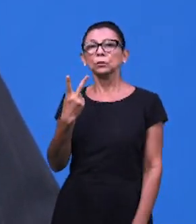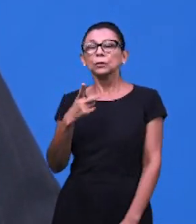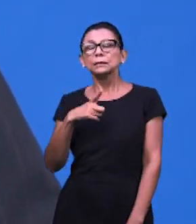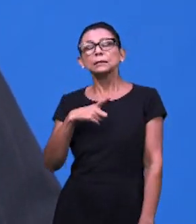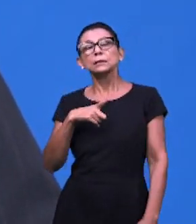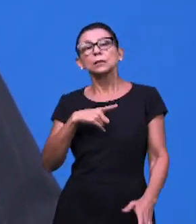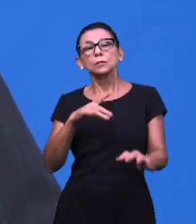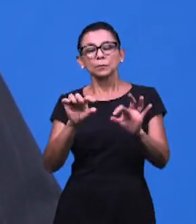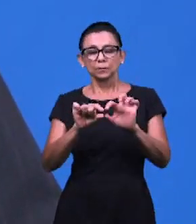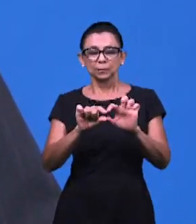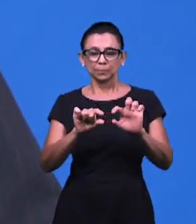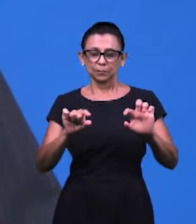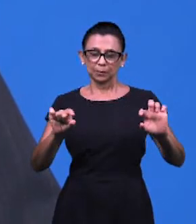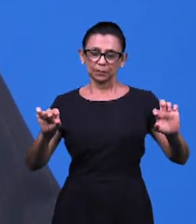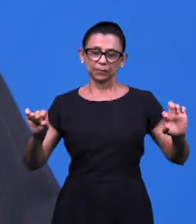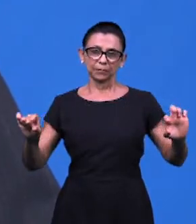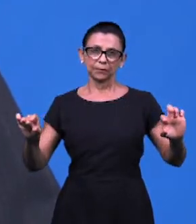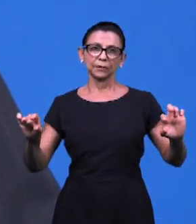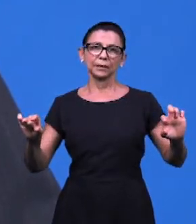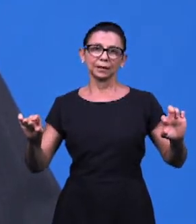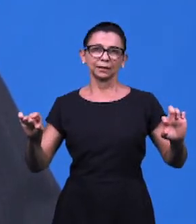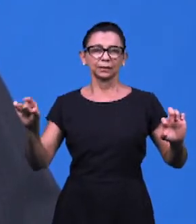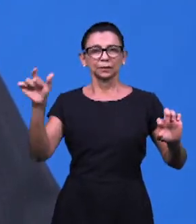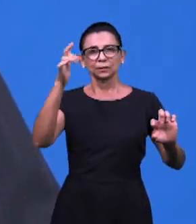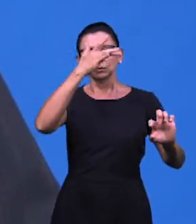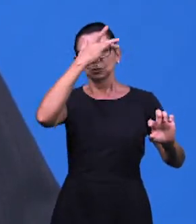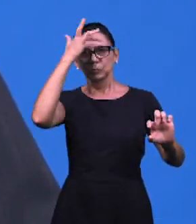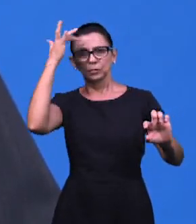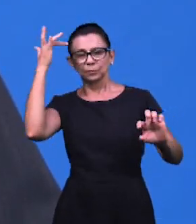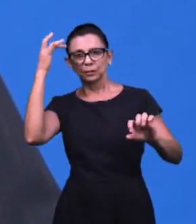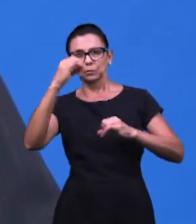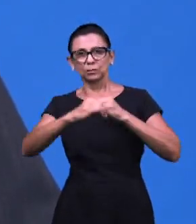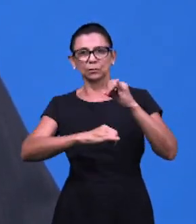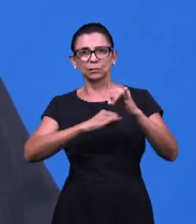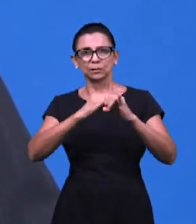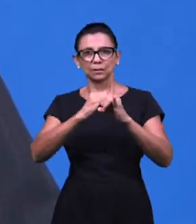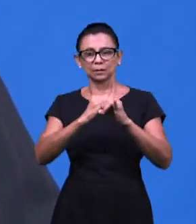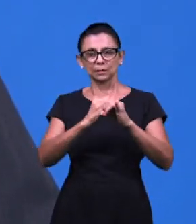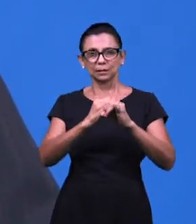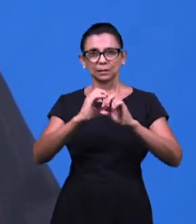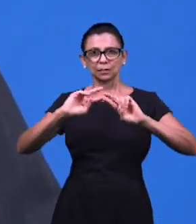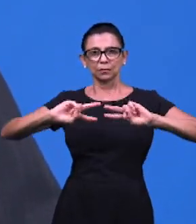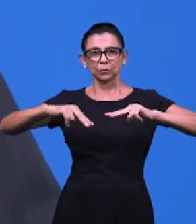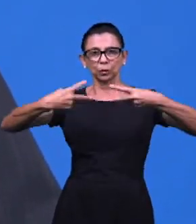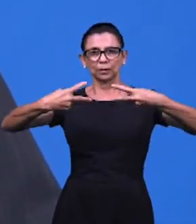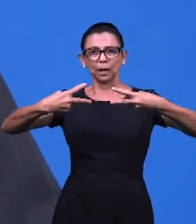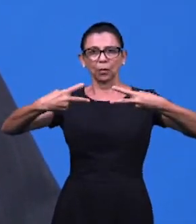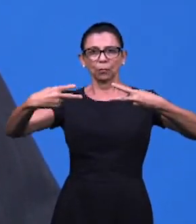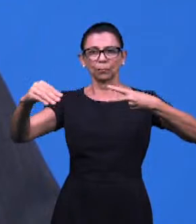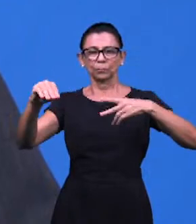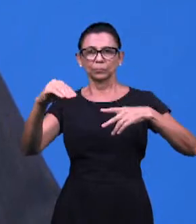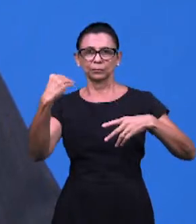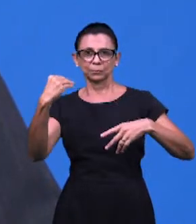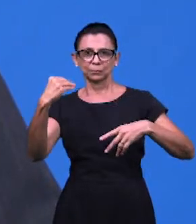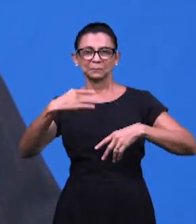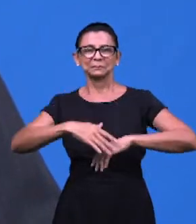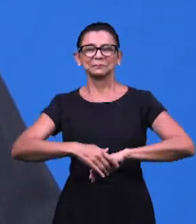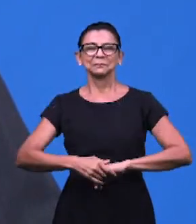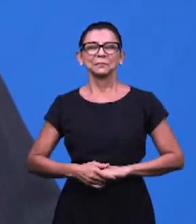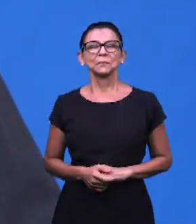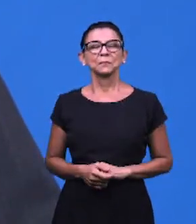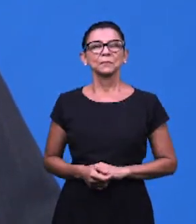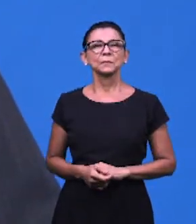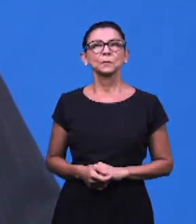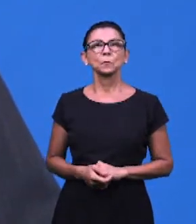frase que foi escrita numa contribuição enviada ao nosso portal, e essa contribuição de um estudo,